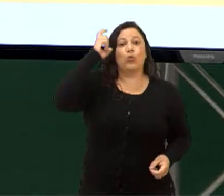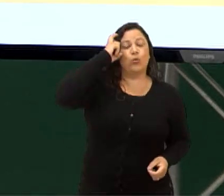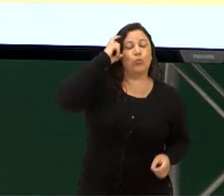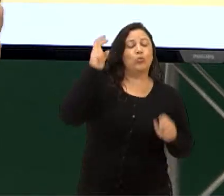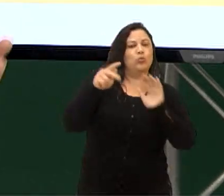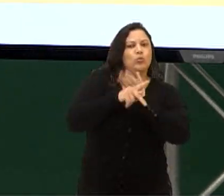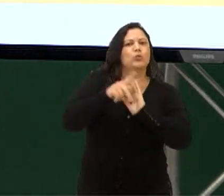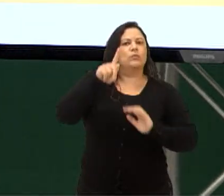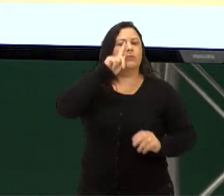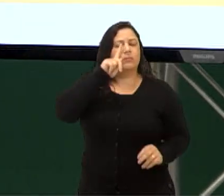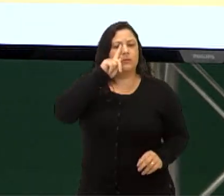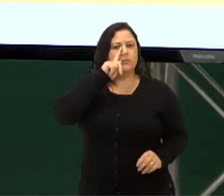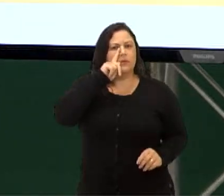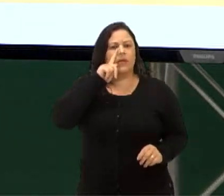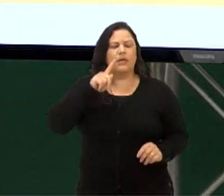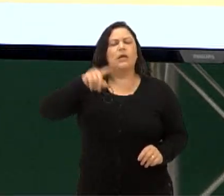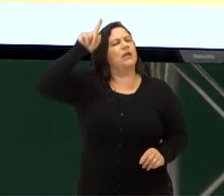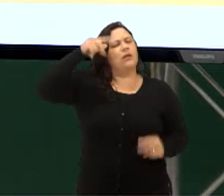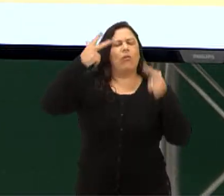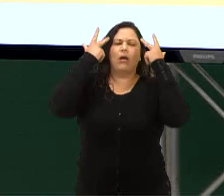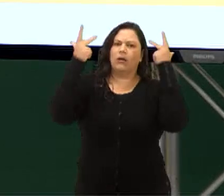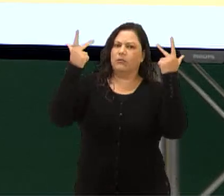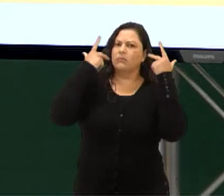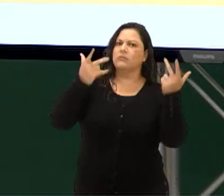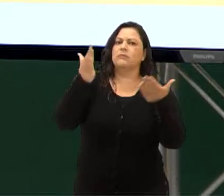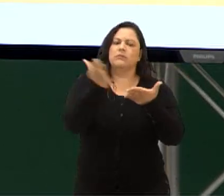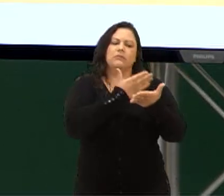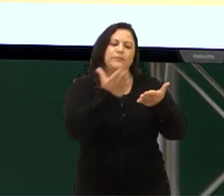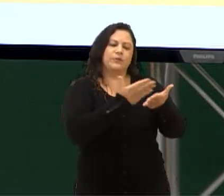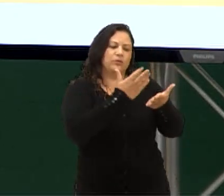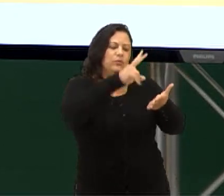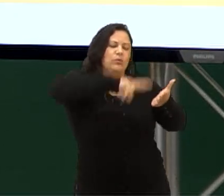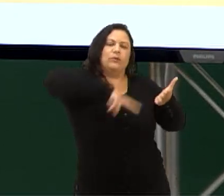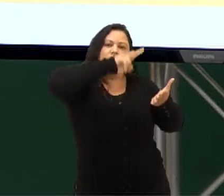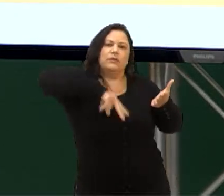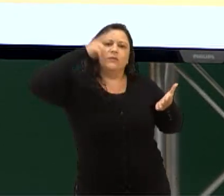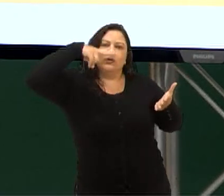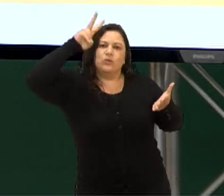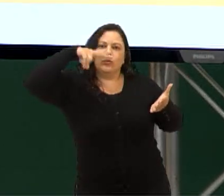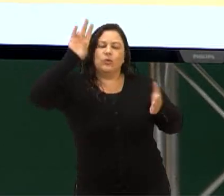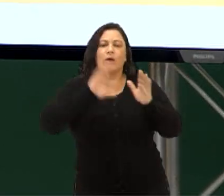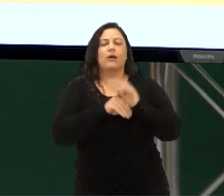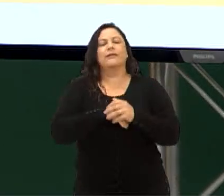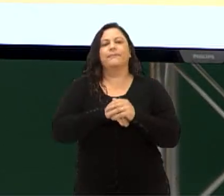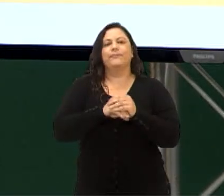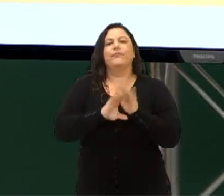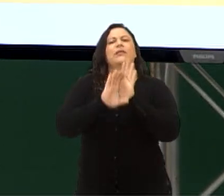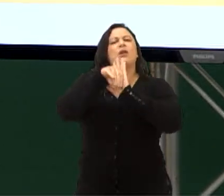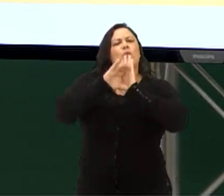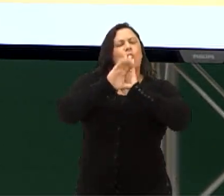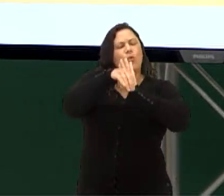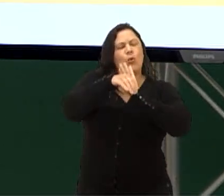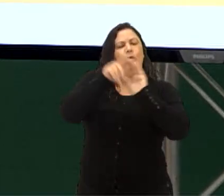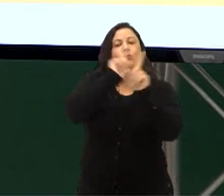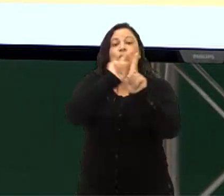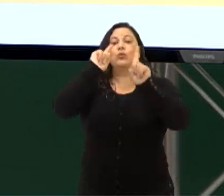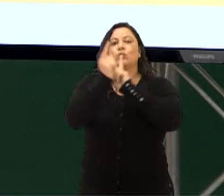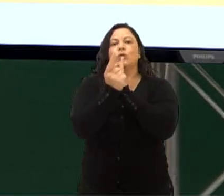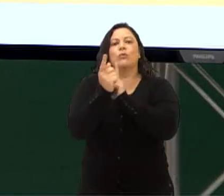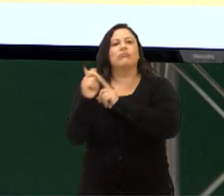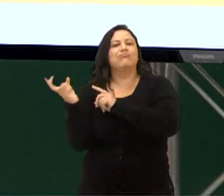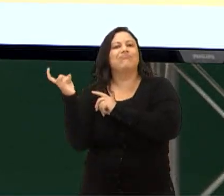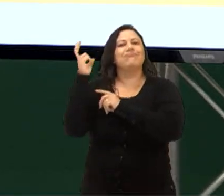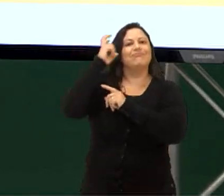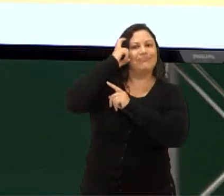alguns livros de história, professor Alexandre, que a Grécia é um conceito geocultural, não é apenas